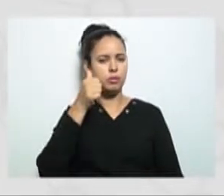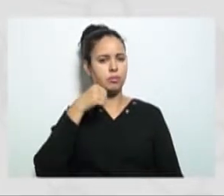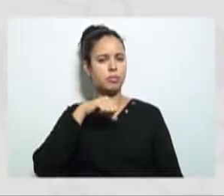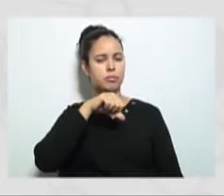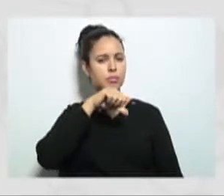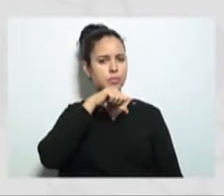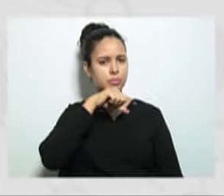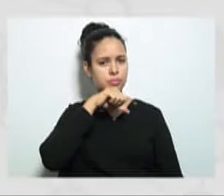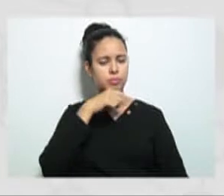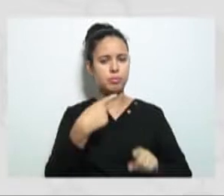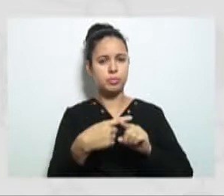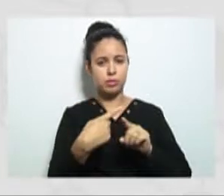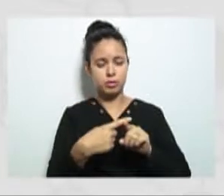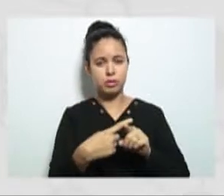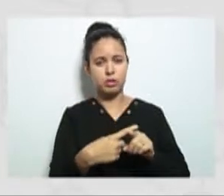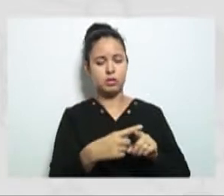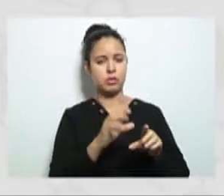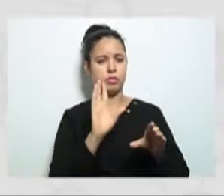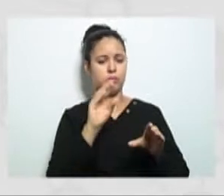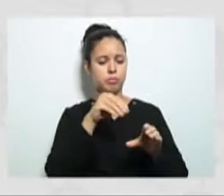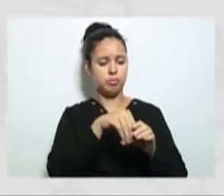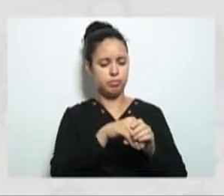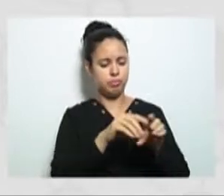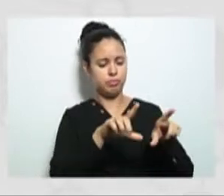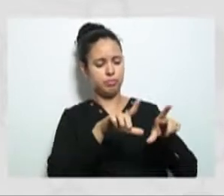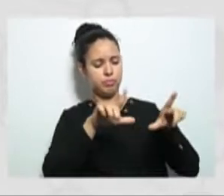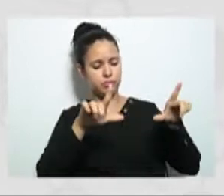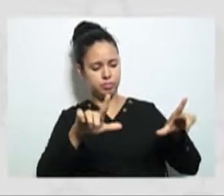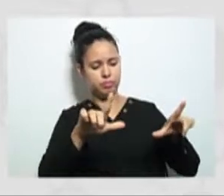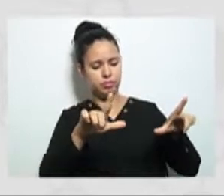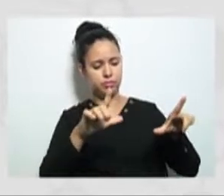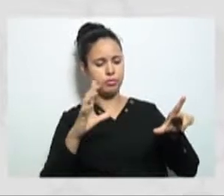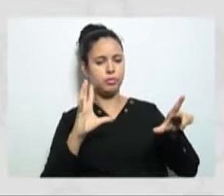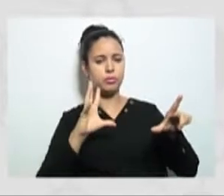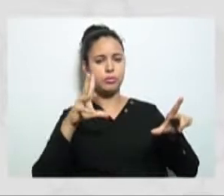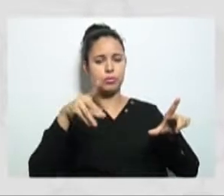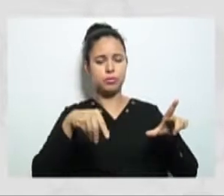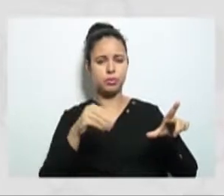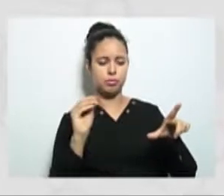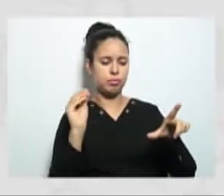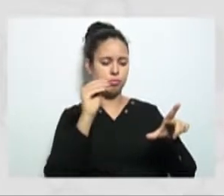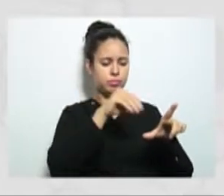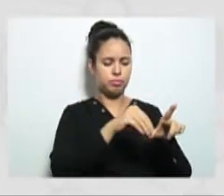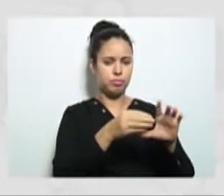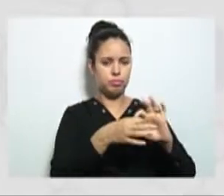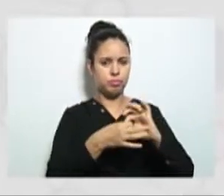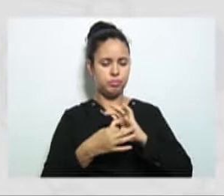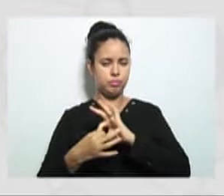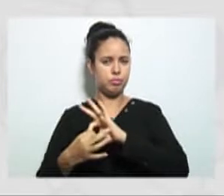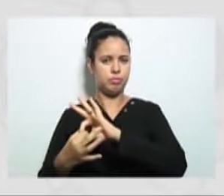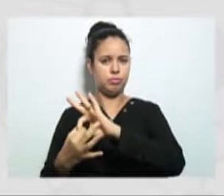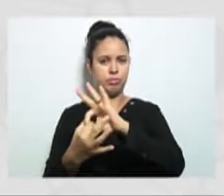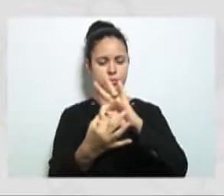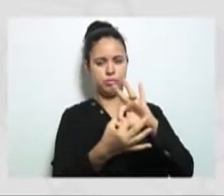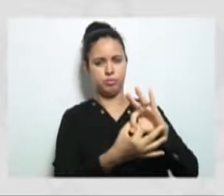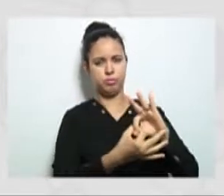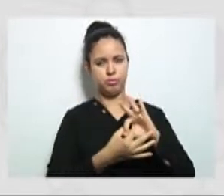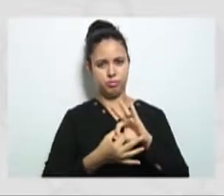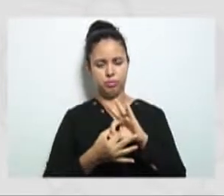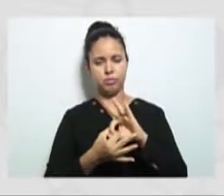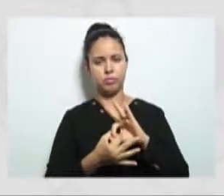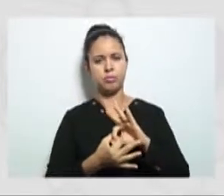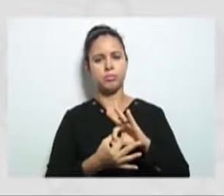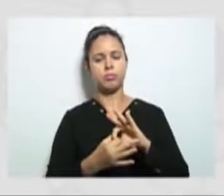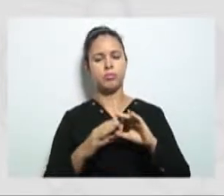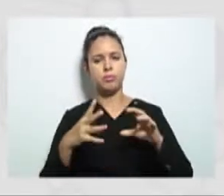ela é acolhedora, né? Ela recebe todos esses outros equipamentos que eu vou falar aqui para vocês. Então, tudo no meu computador